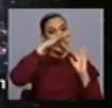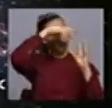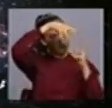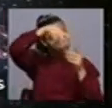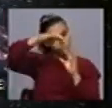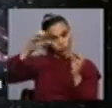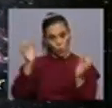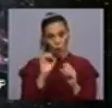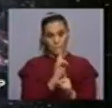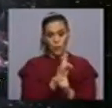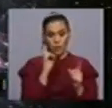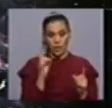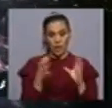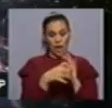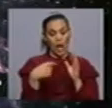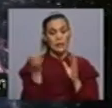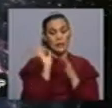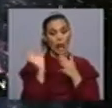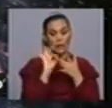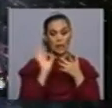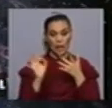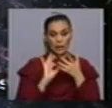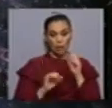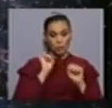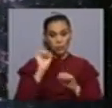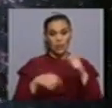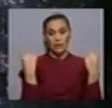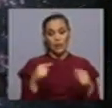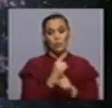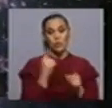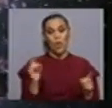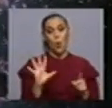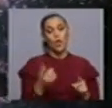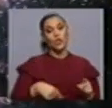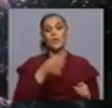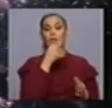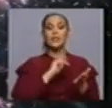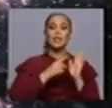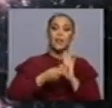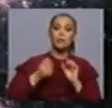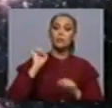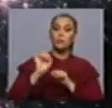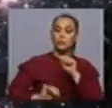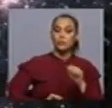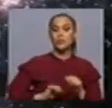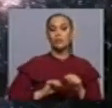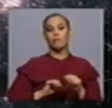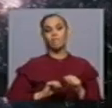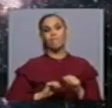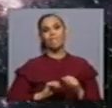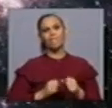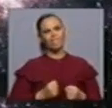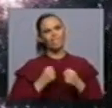deveria existir porquê? Pelas características que ela tem. À medida que nós vamos tendo tecnologia cada vez mais extraordinária e